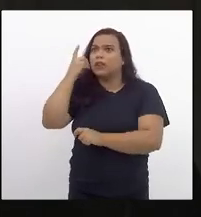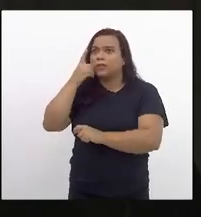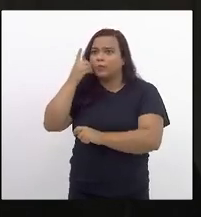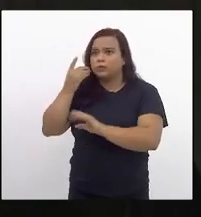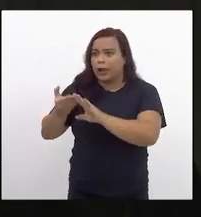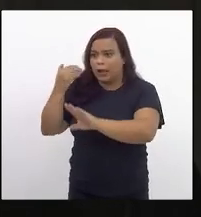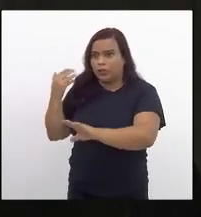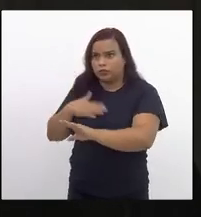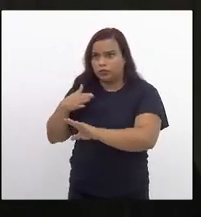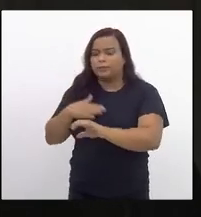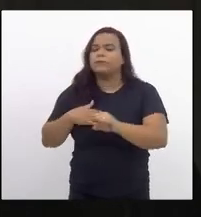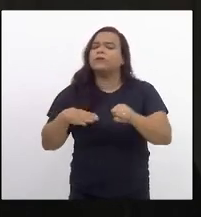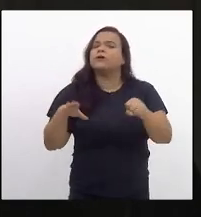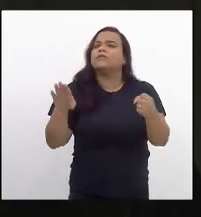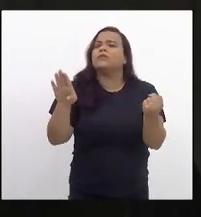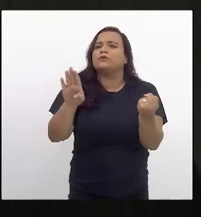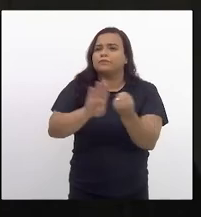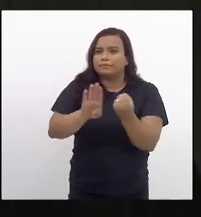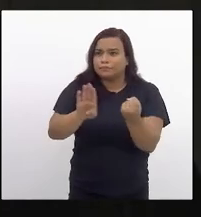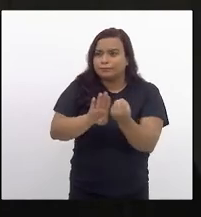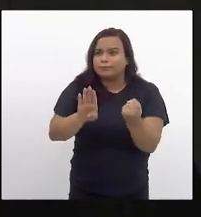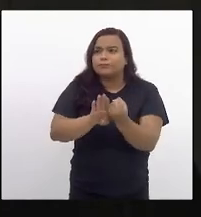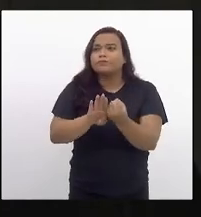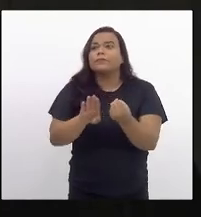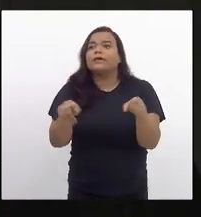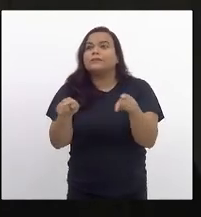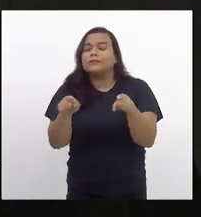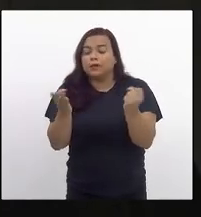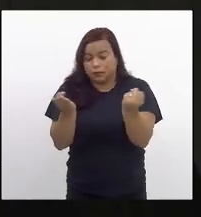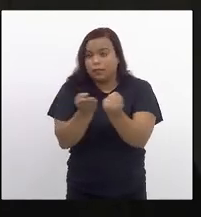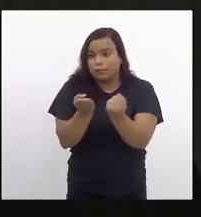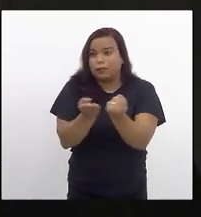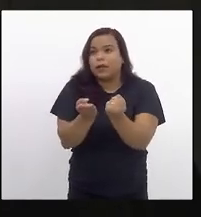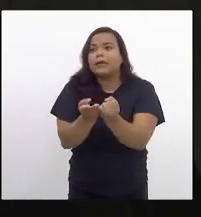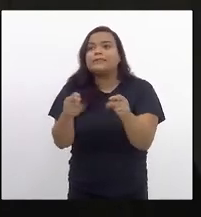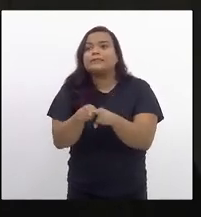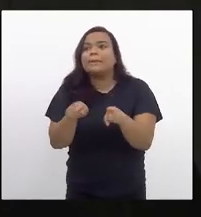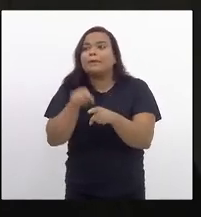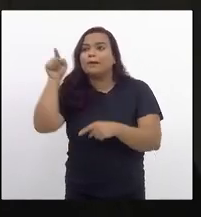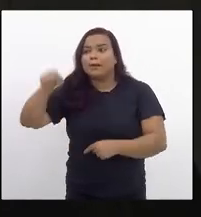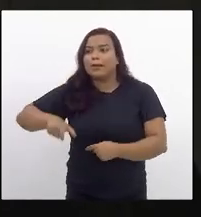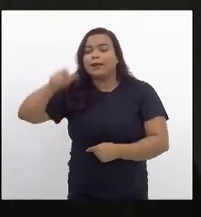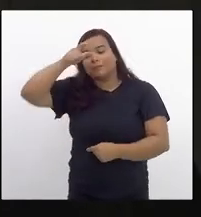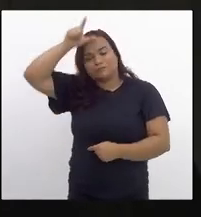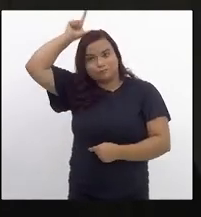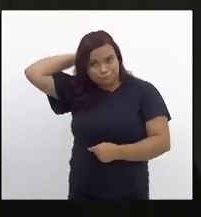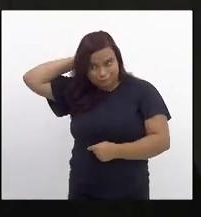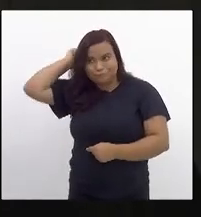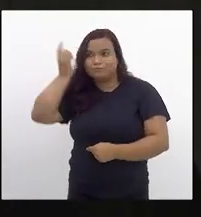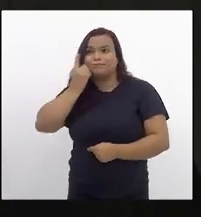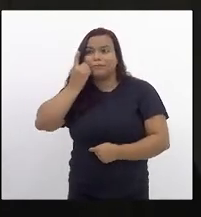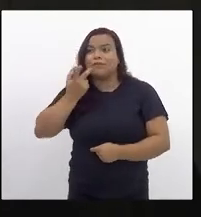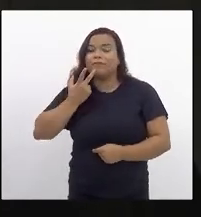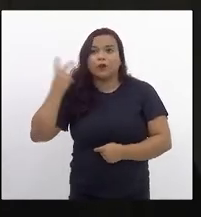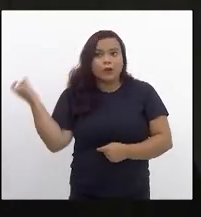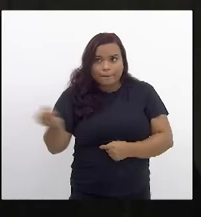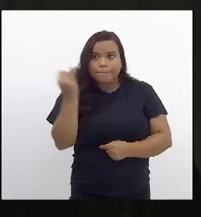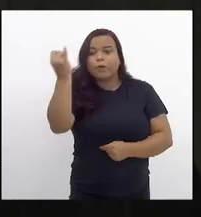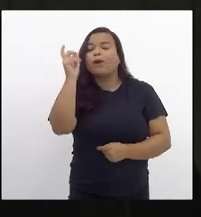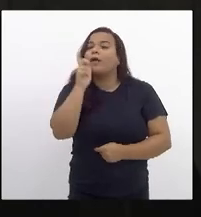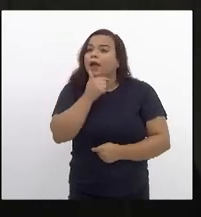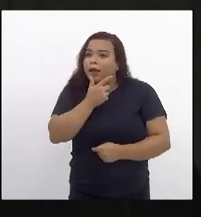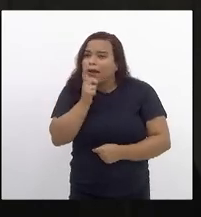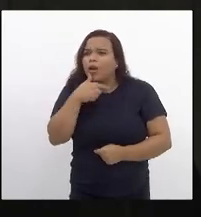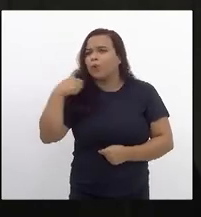Samuel Malafaia e também Deputado Luiz Paulo da importância da água de qualidade